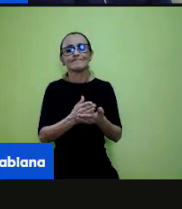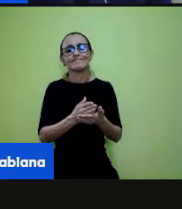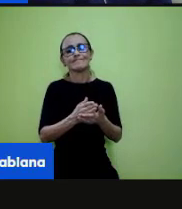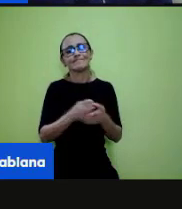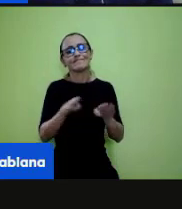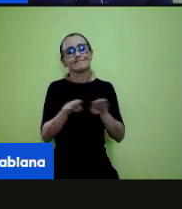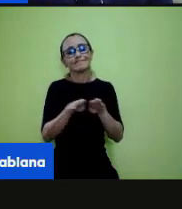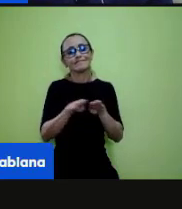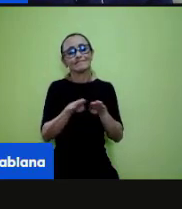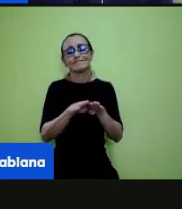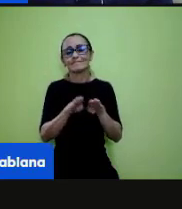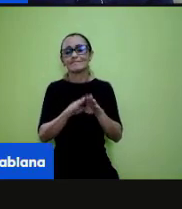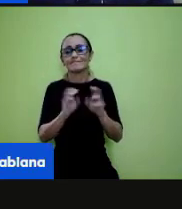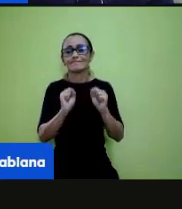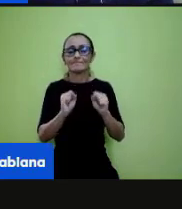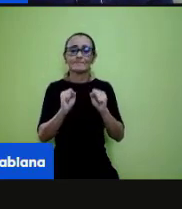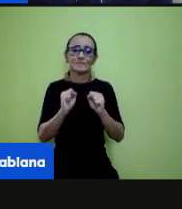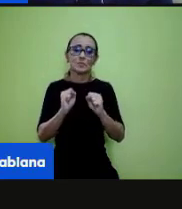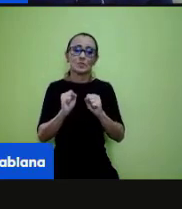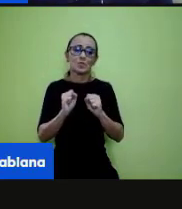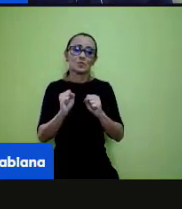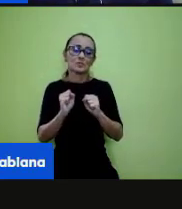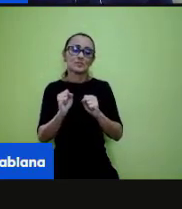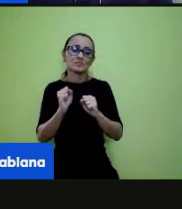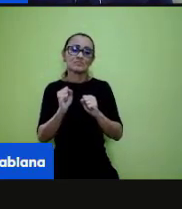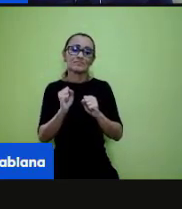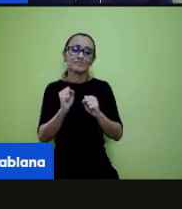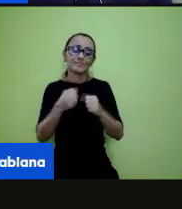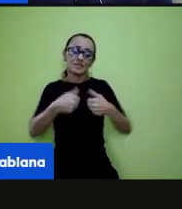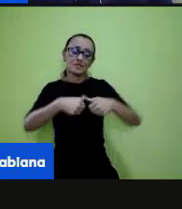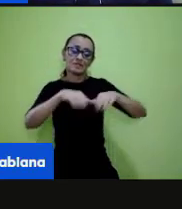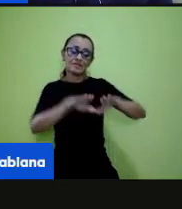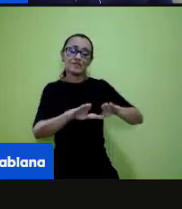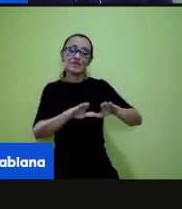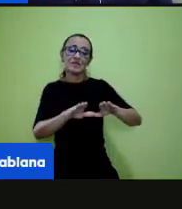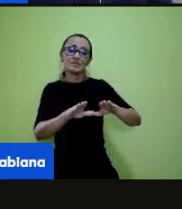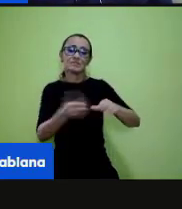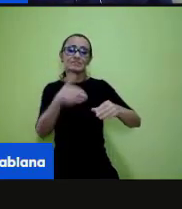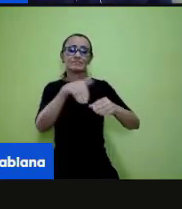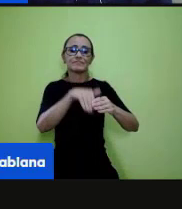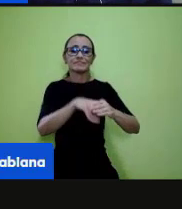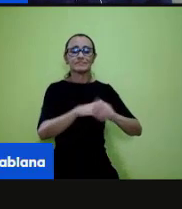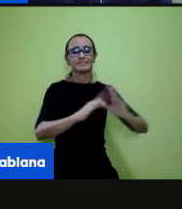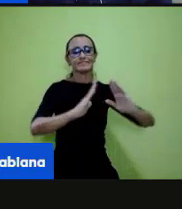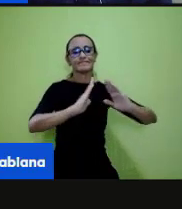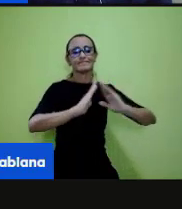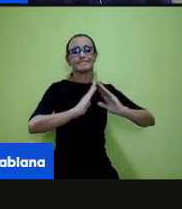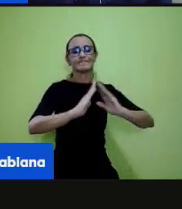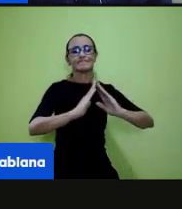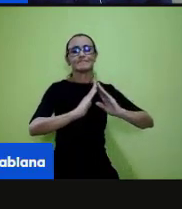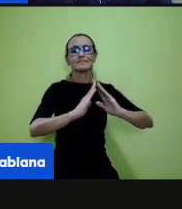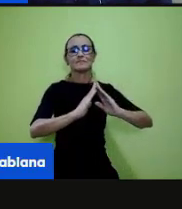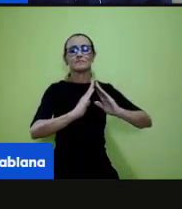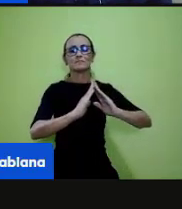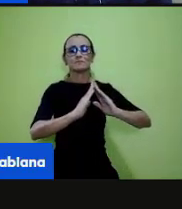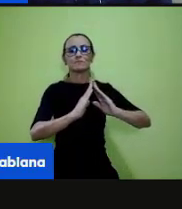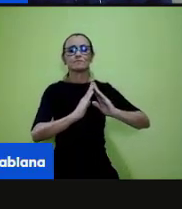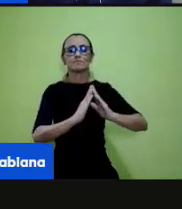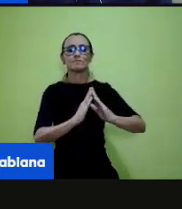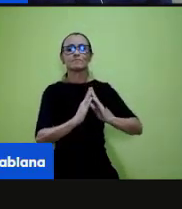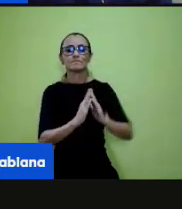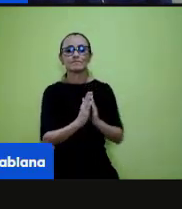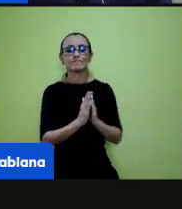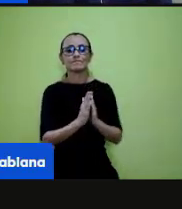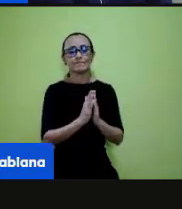O Aedes aegypti é um mosquito intradomiciliar, ele vive dentro da nossa residência, dentro do nosso ambiente de